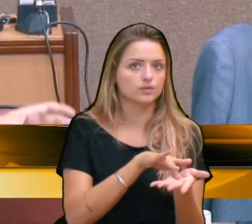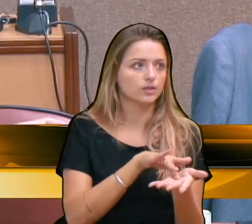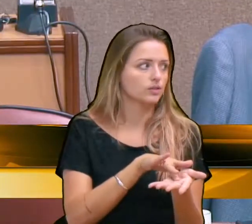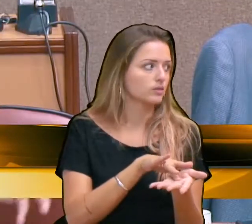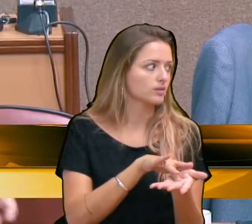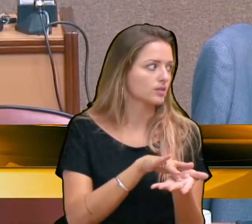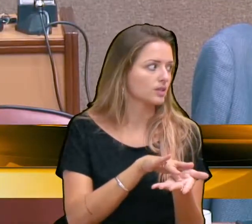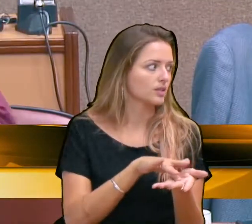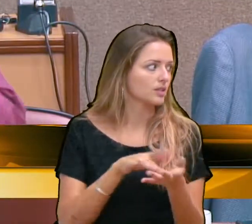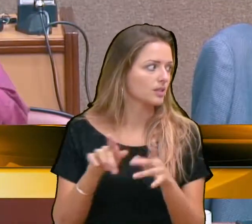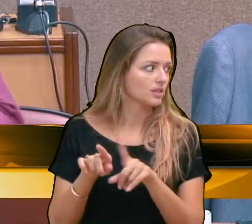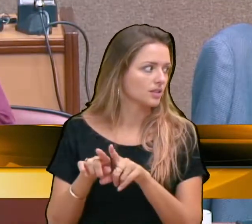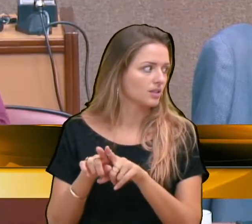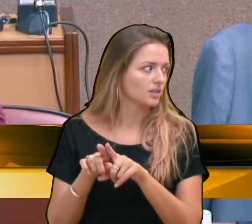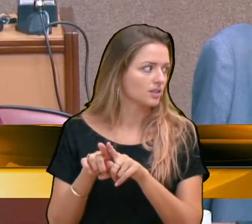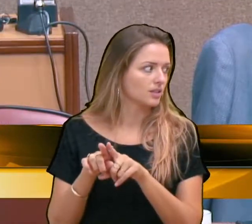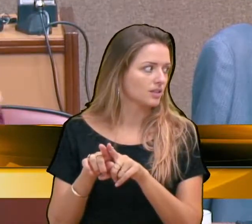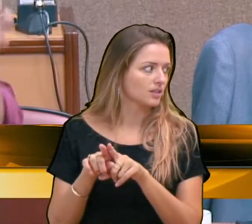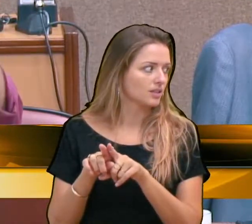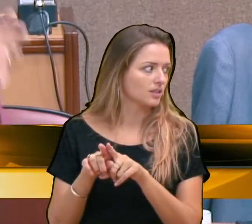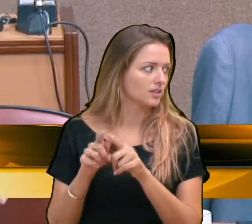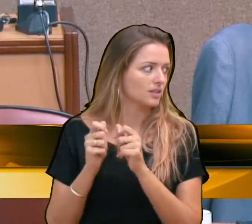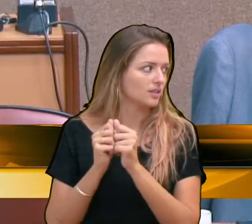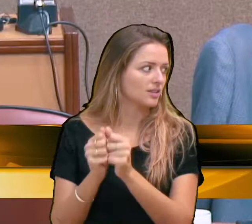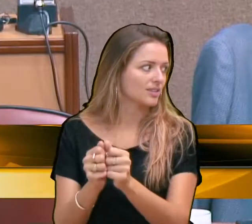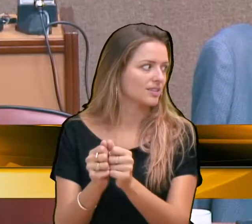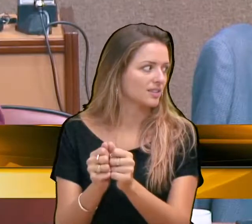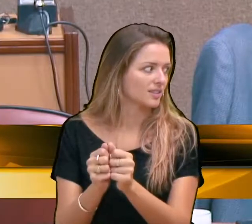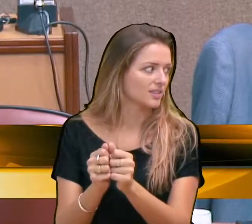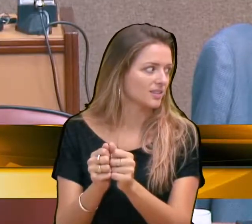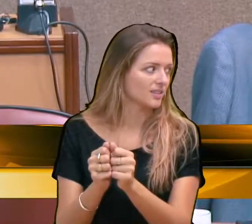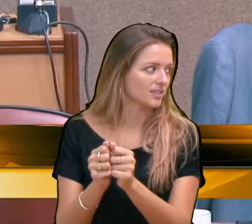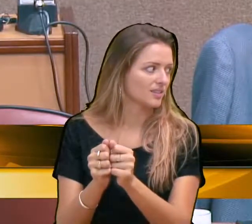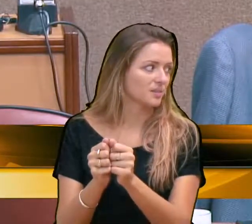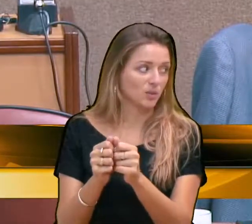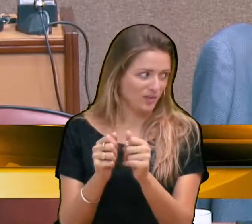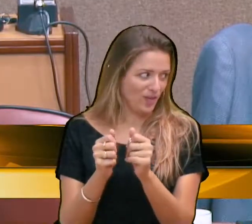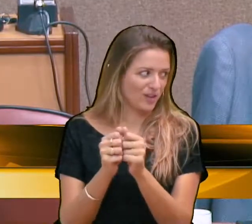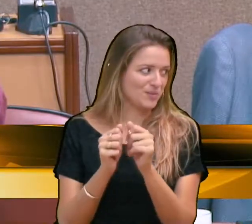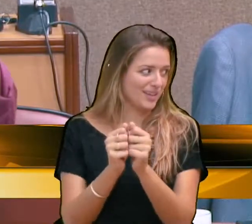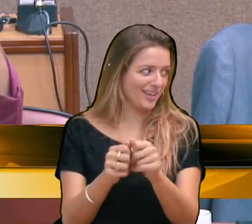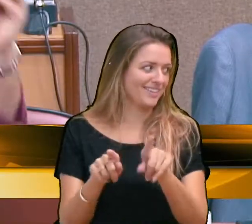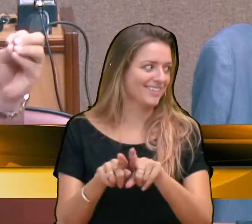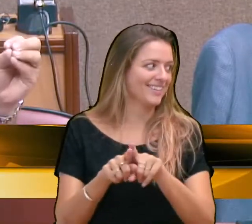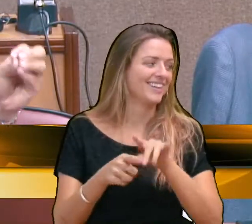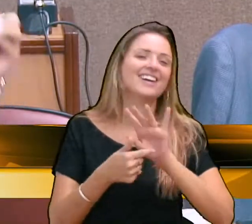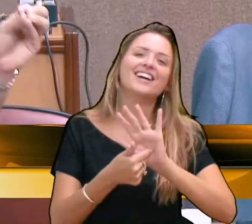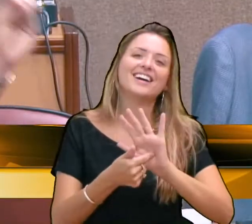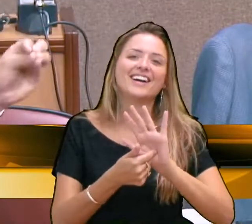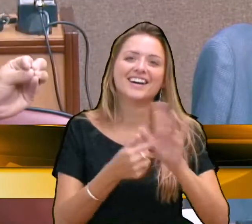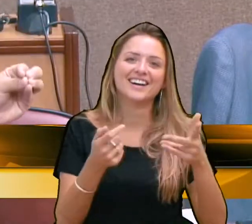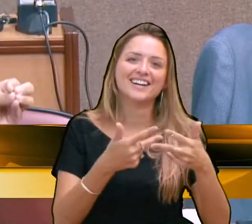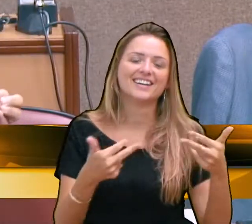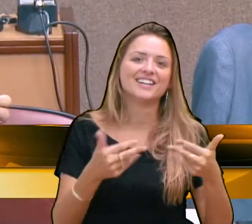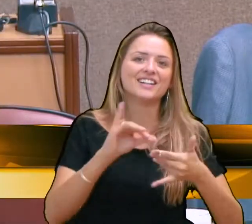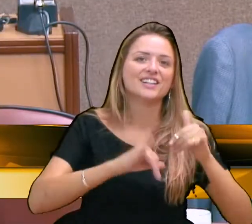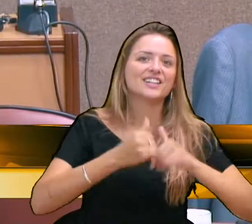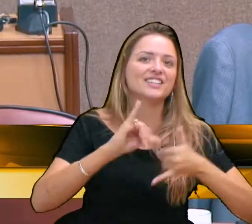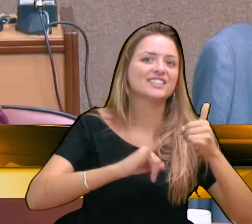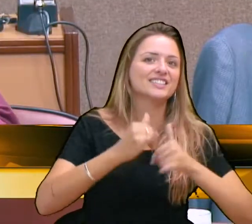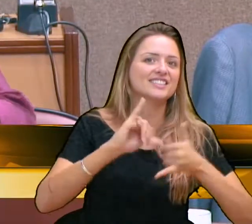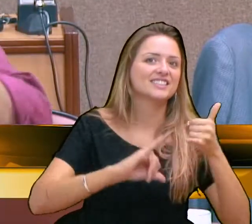venda disso, nós vamos estar prejudicando, sim, a nossa comunidade, tanto, né, por vender produtos que não tem